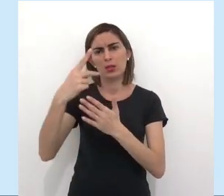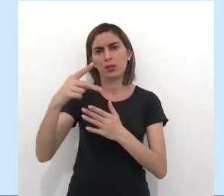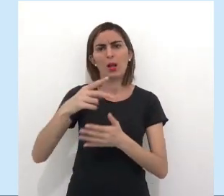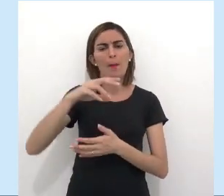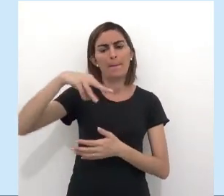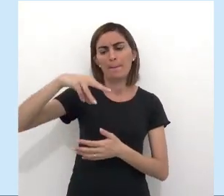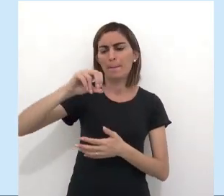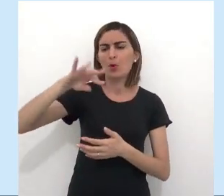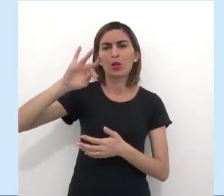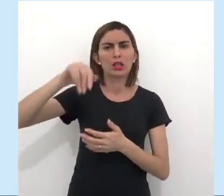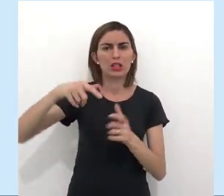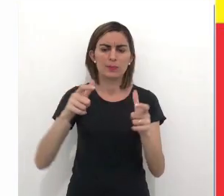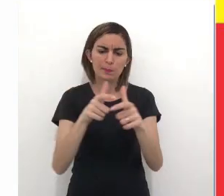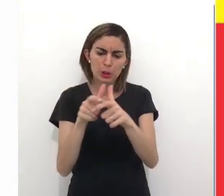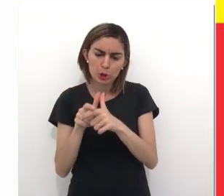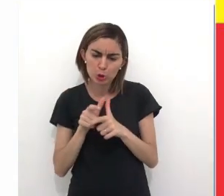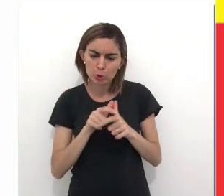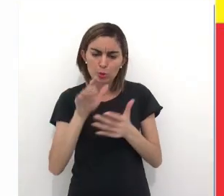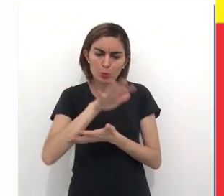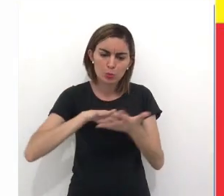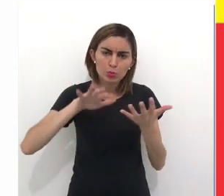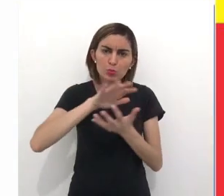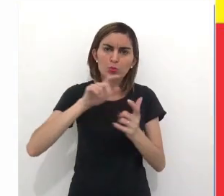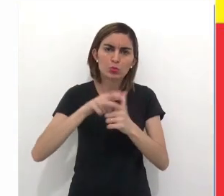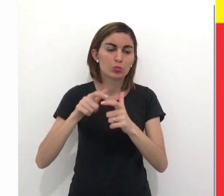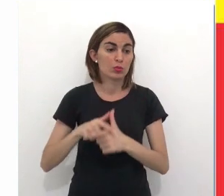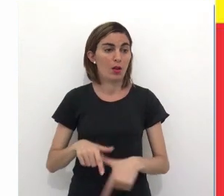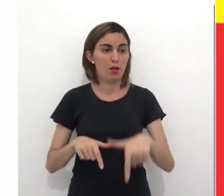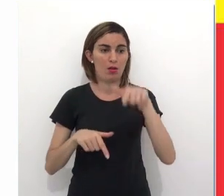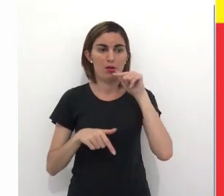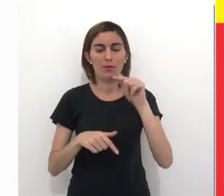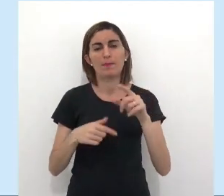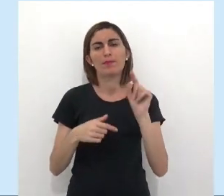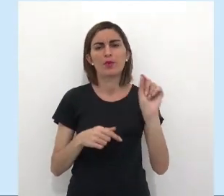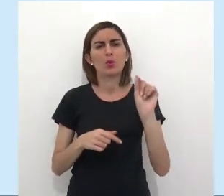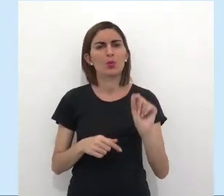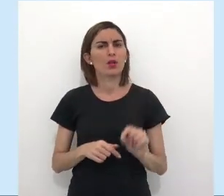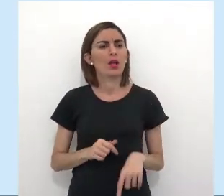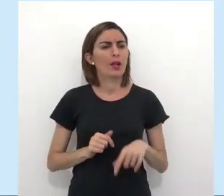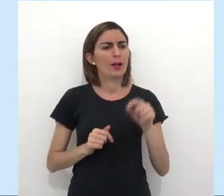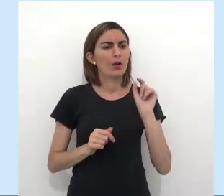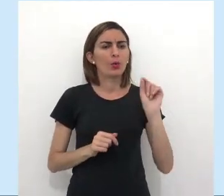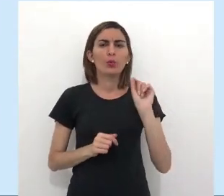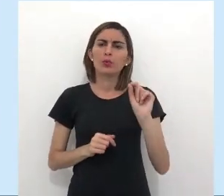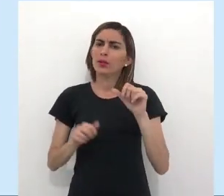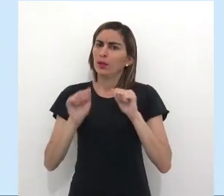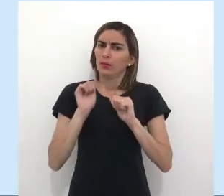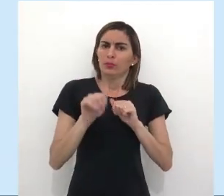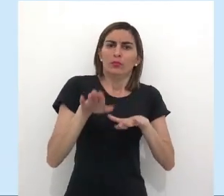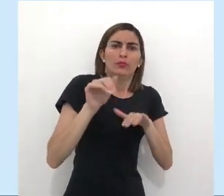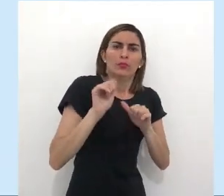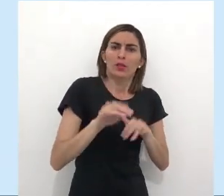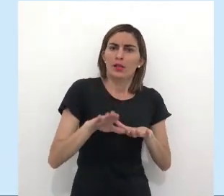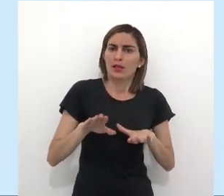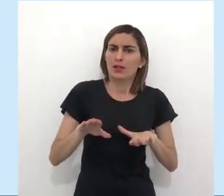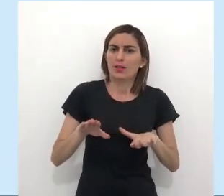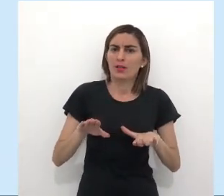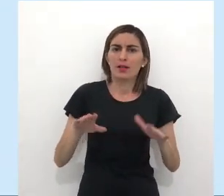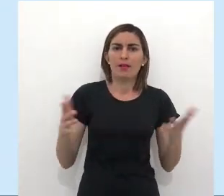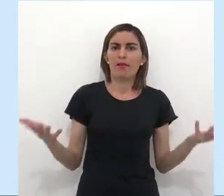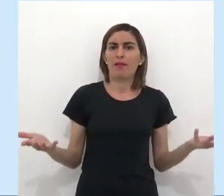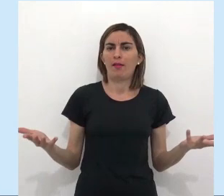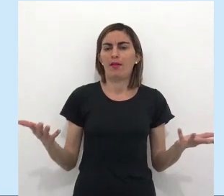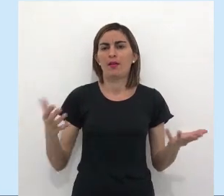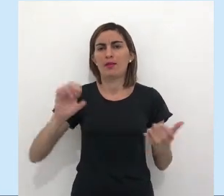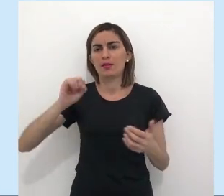foram motins, né? Então nós temos setembrada. Meu Deus do céu, o que é setembrada? Você vai dizer, setembro,